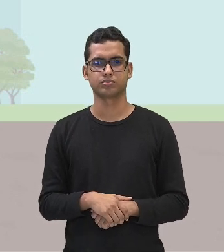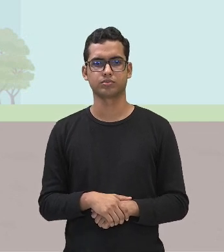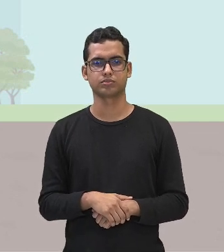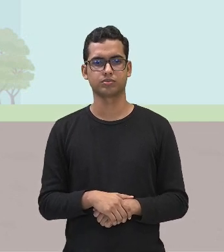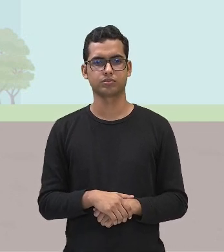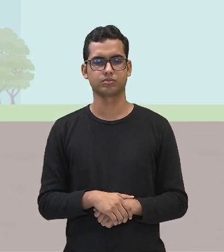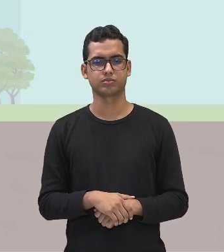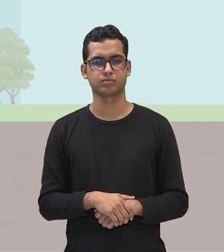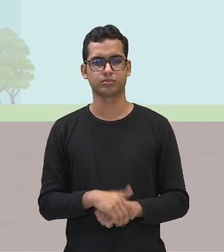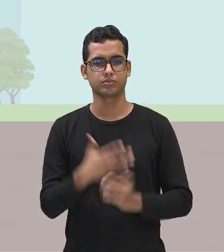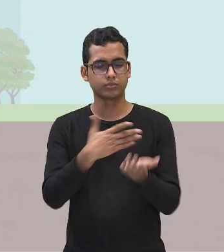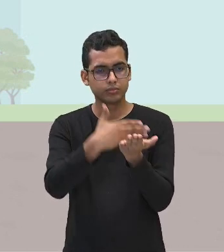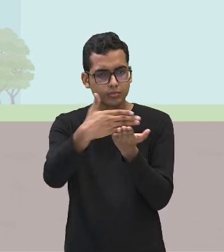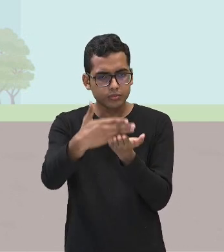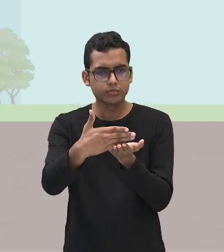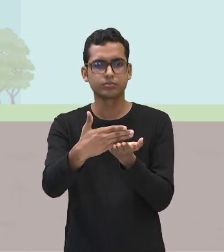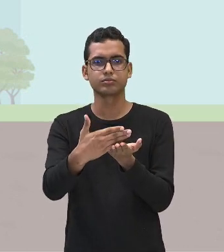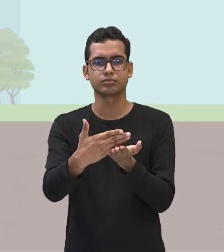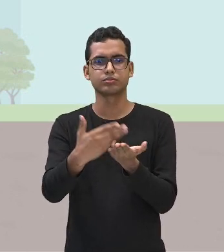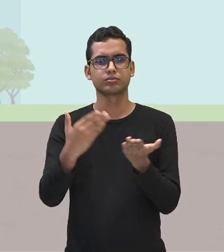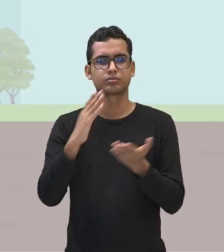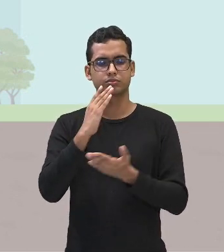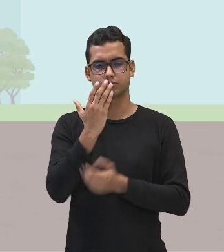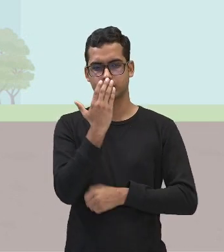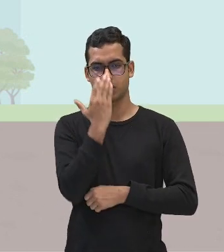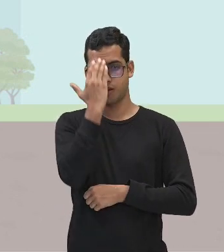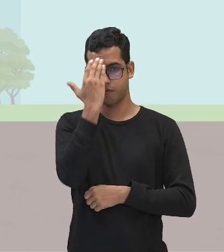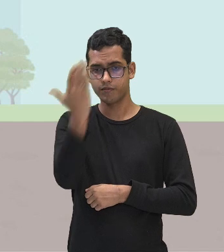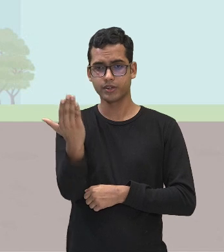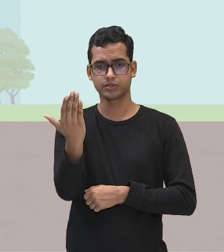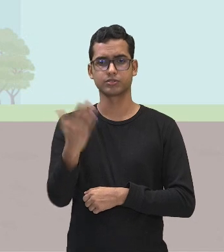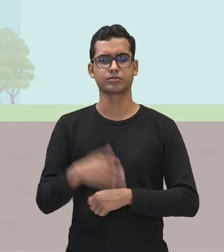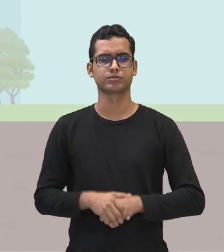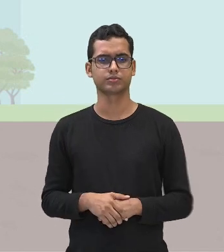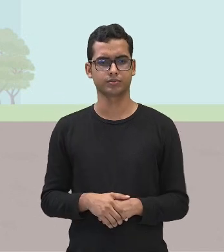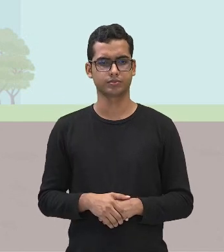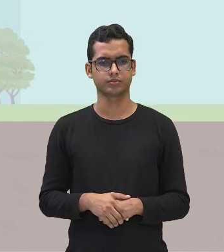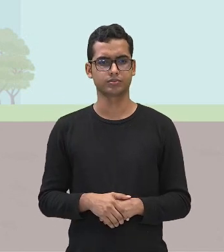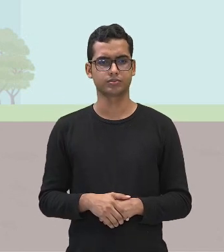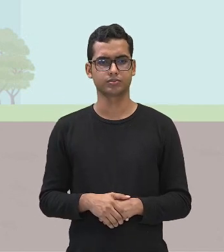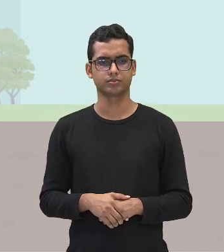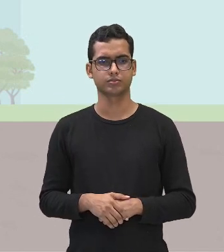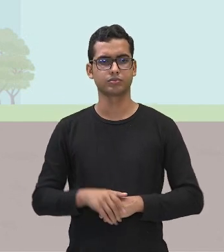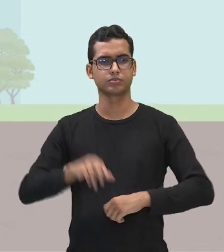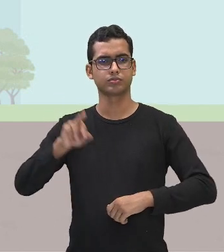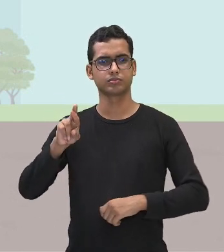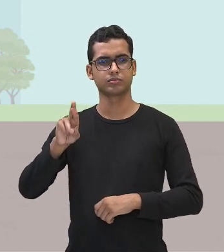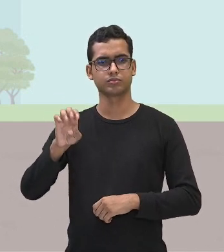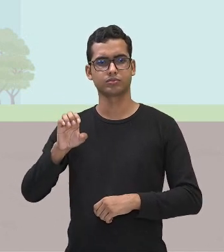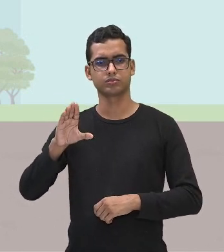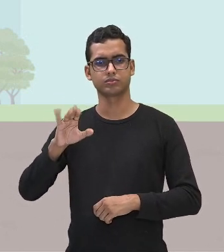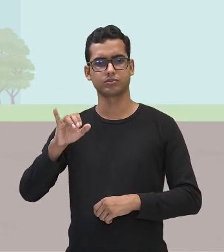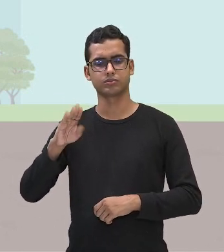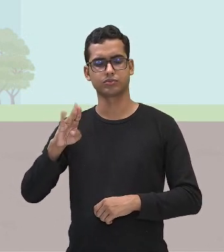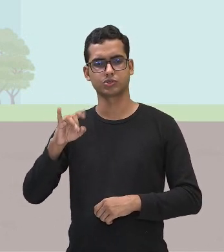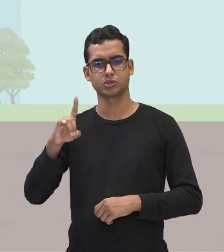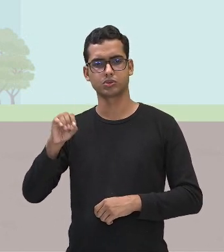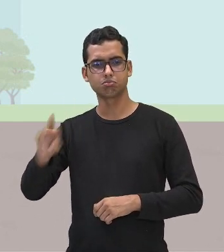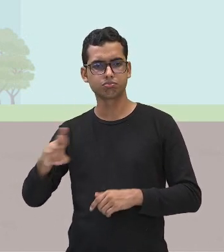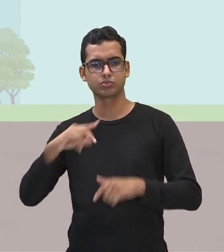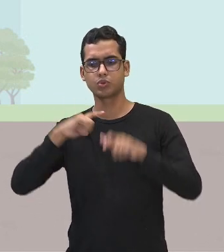frente, el recibidor. Então, el recibidor é aquele hall de entrada onde a gente recebe as